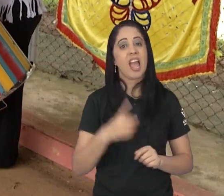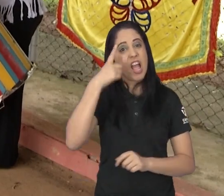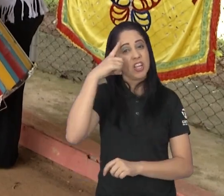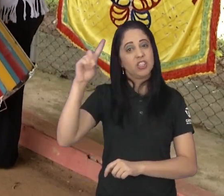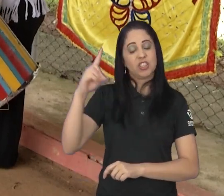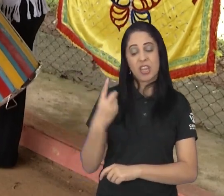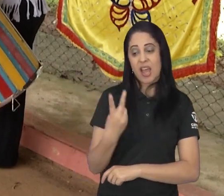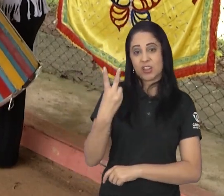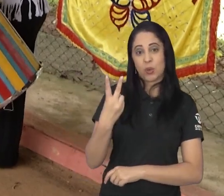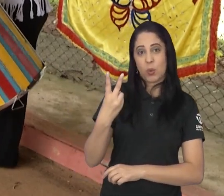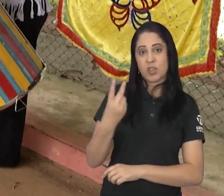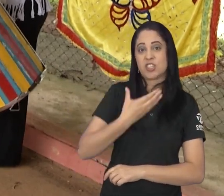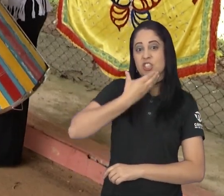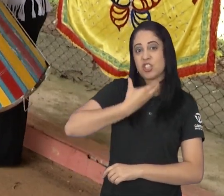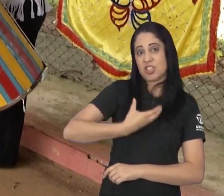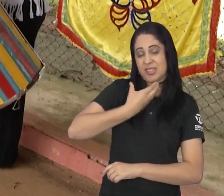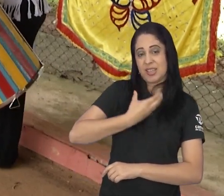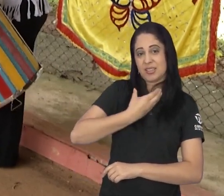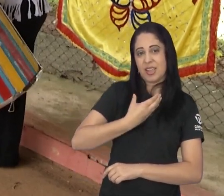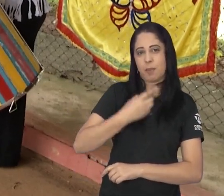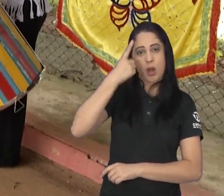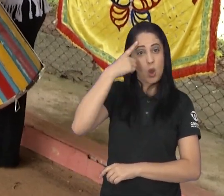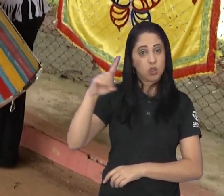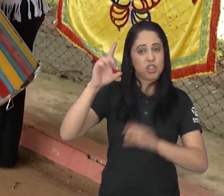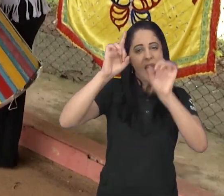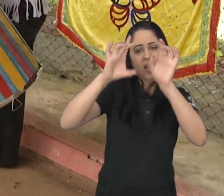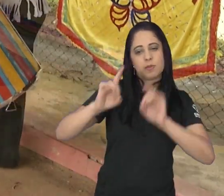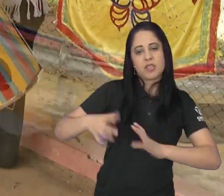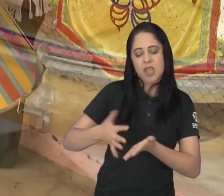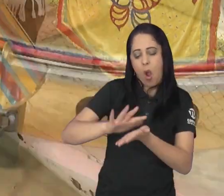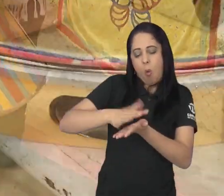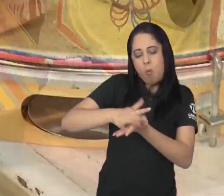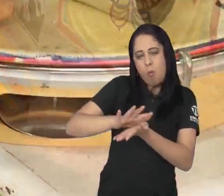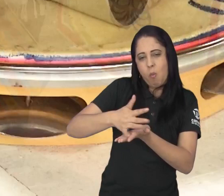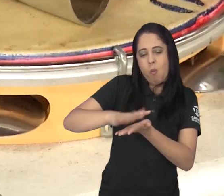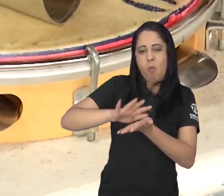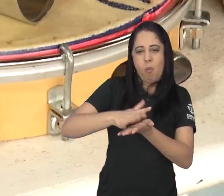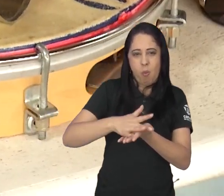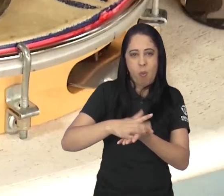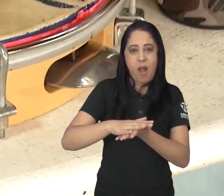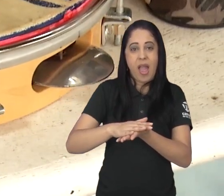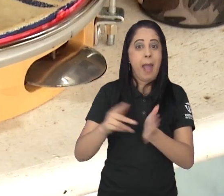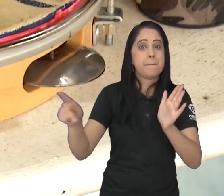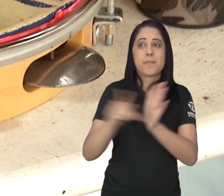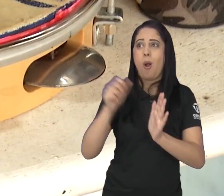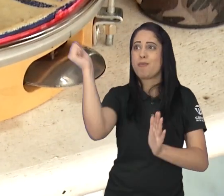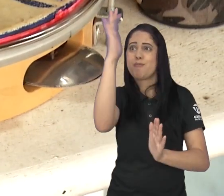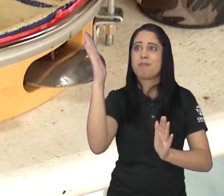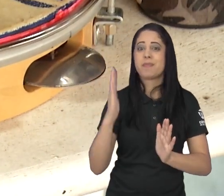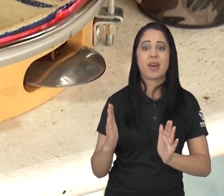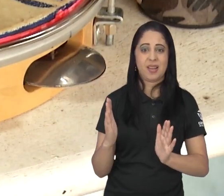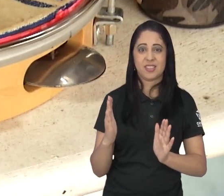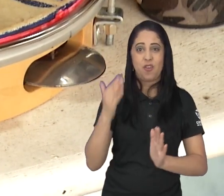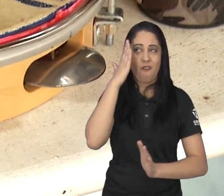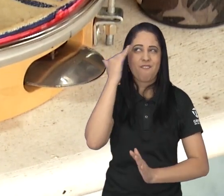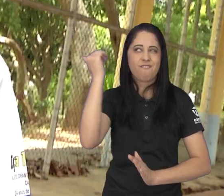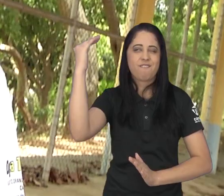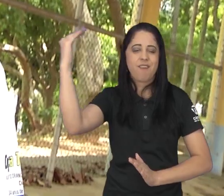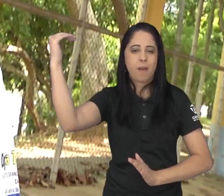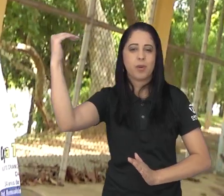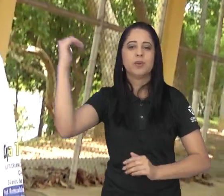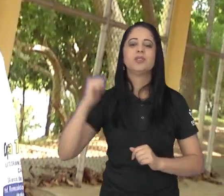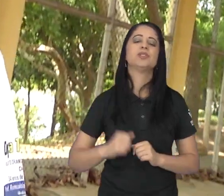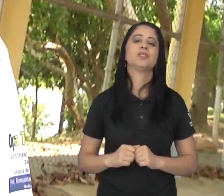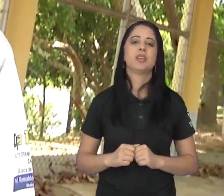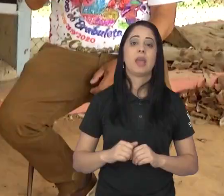no dia 2 de dezembro é celebrado o Dia do Samba, que exalta o gênero musical mais brasileiro de todos. E para